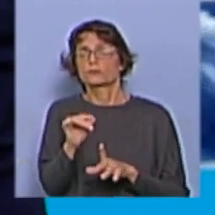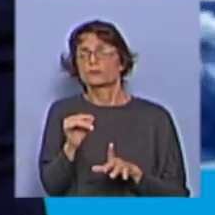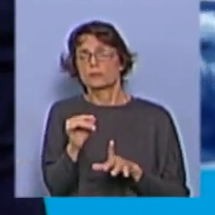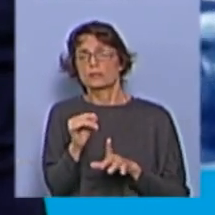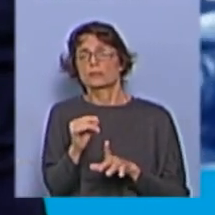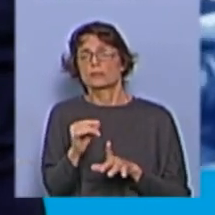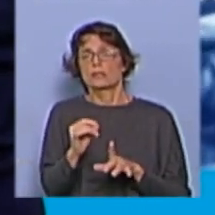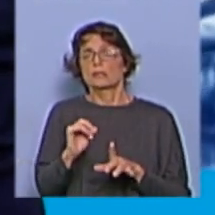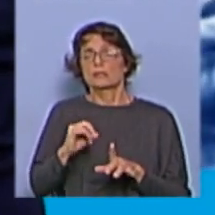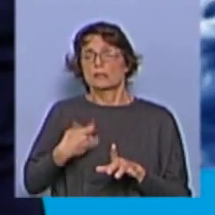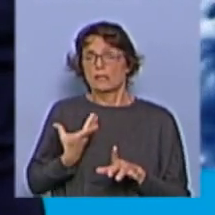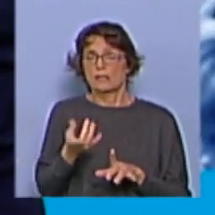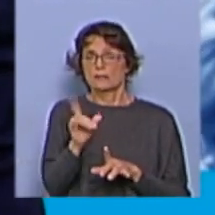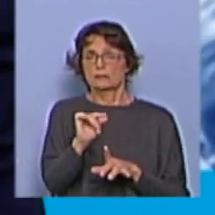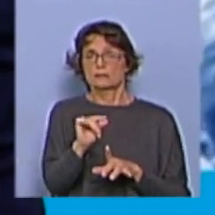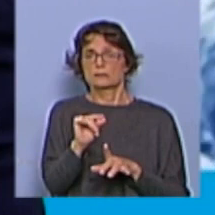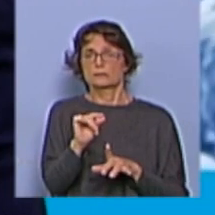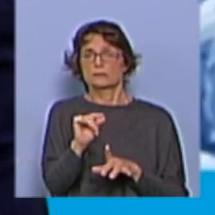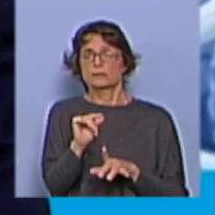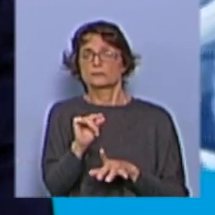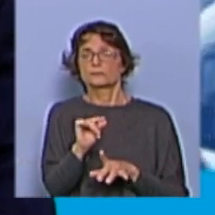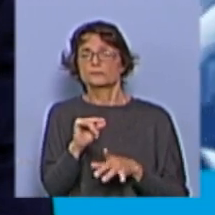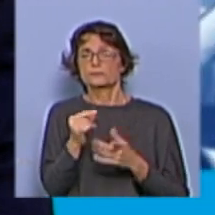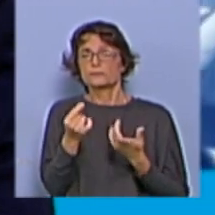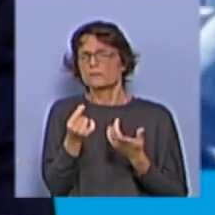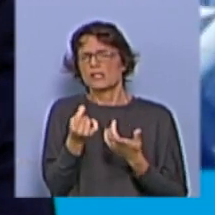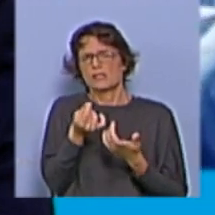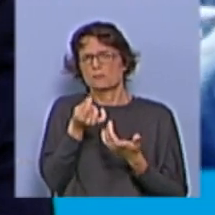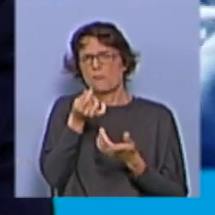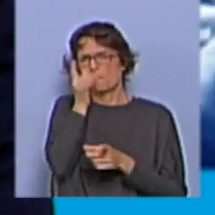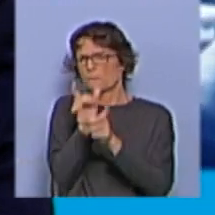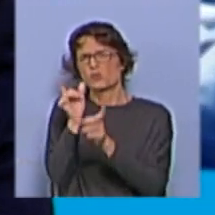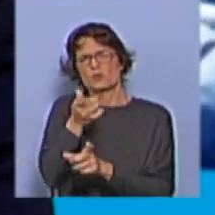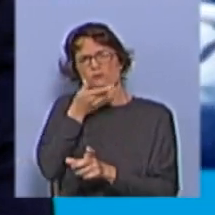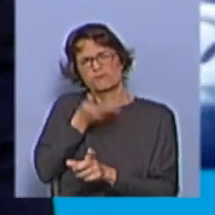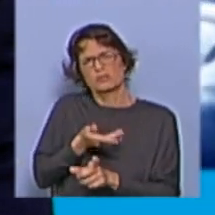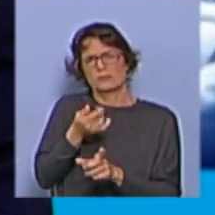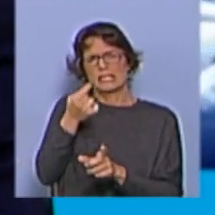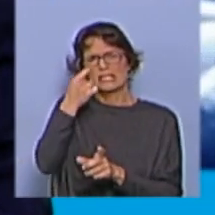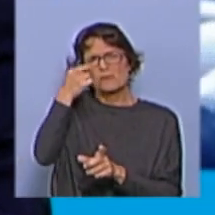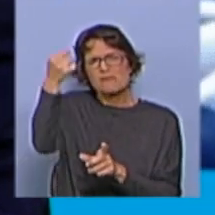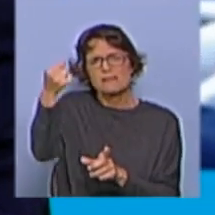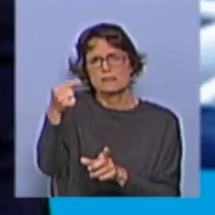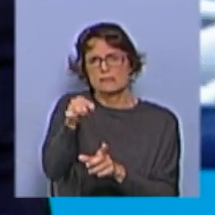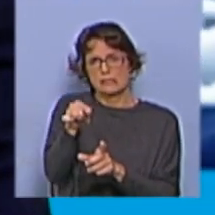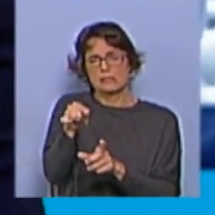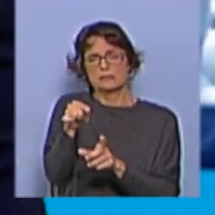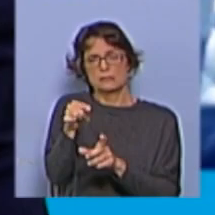especialistas estão aí para falar connosco, não é? De que as desigualdades não vêm de